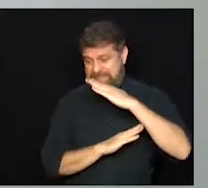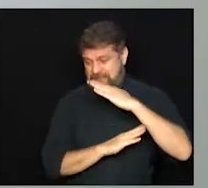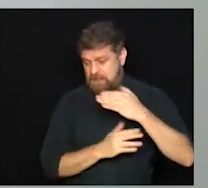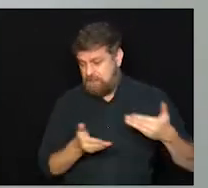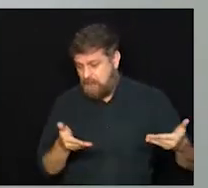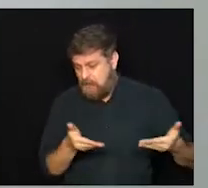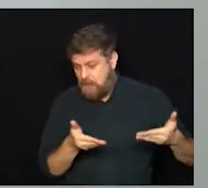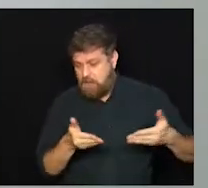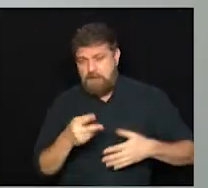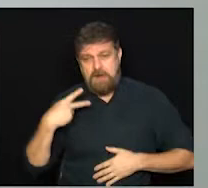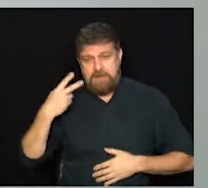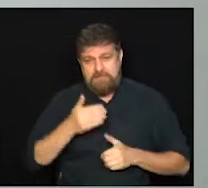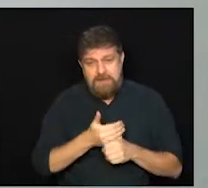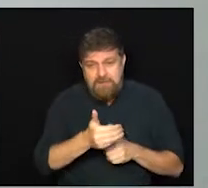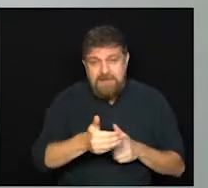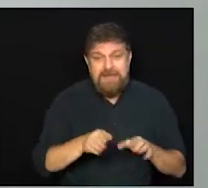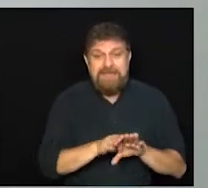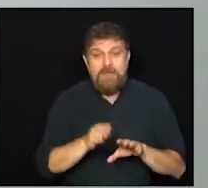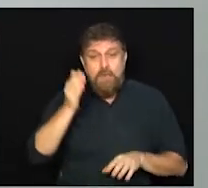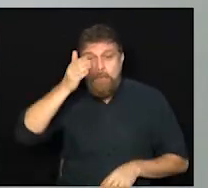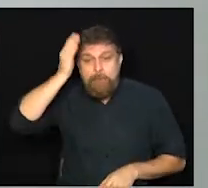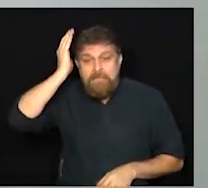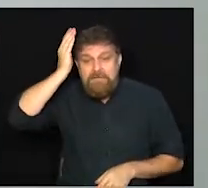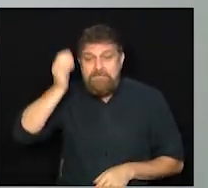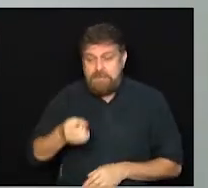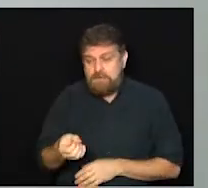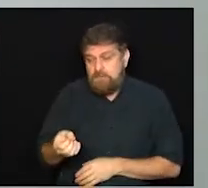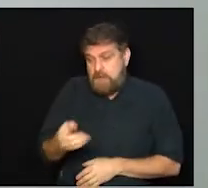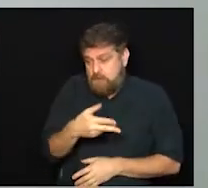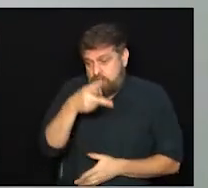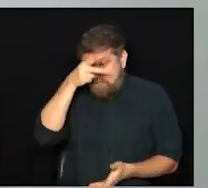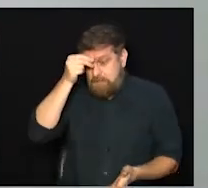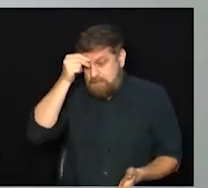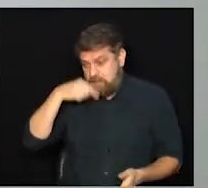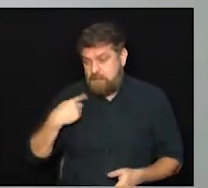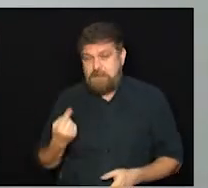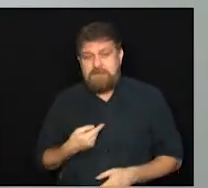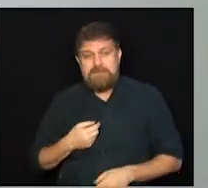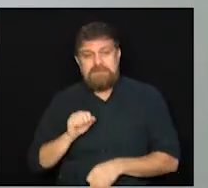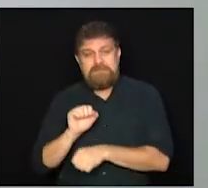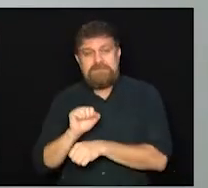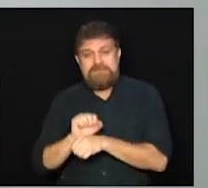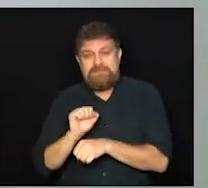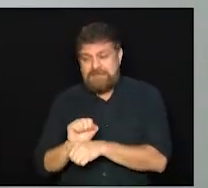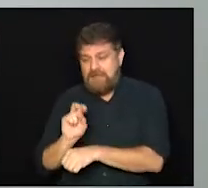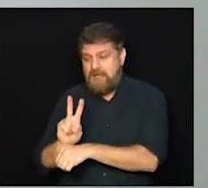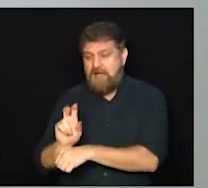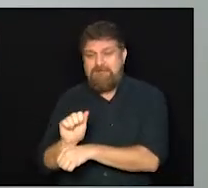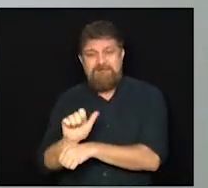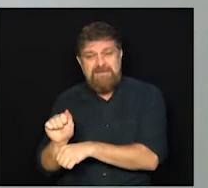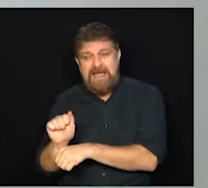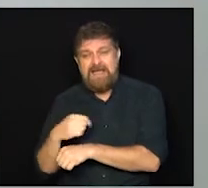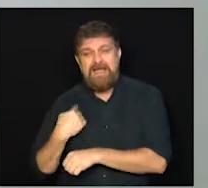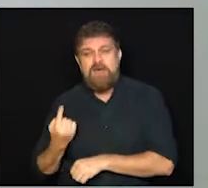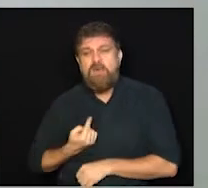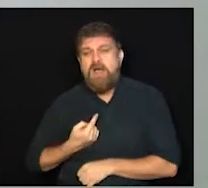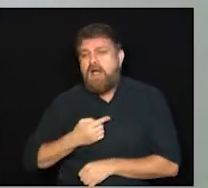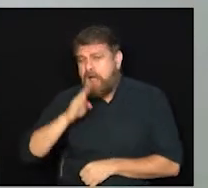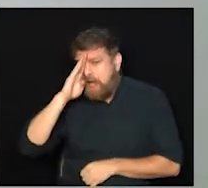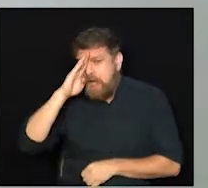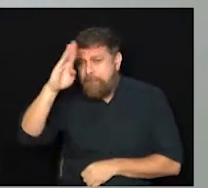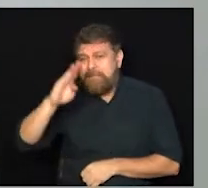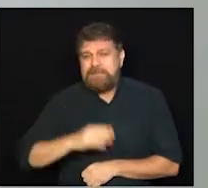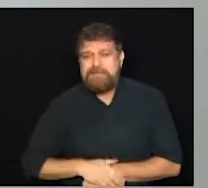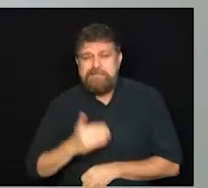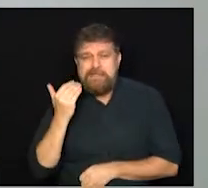do nosso prefeito? Em relação, nós estamos perdendo vagas para as outras regiões. Quais são as nossas principais